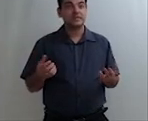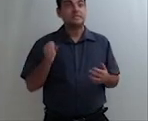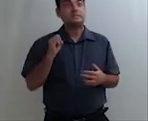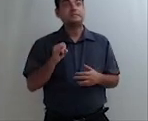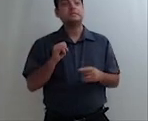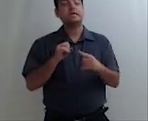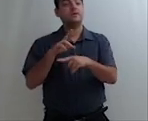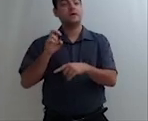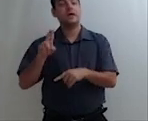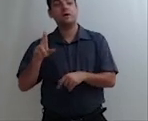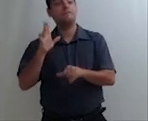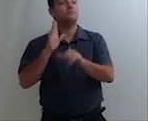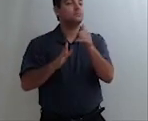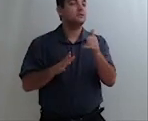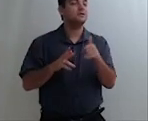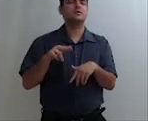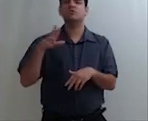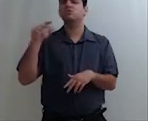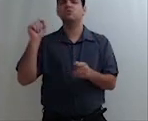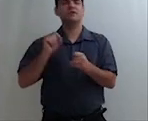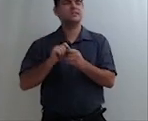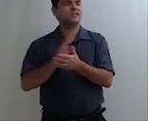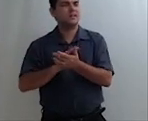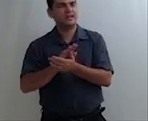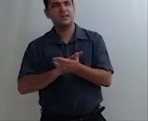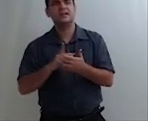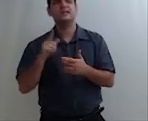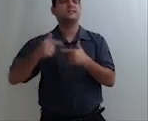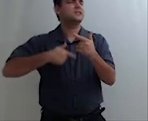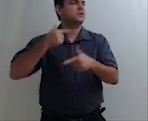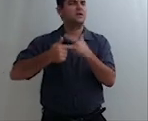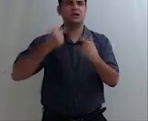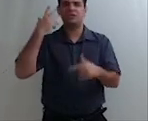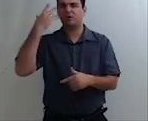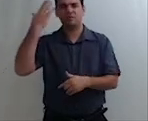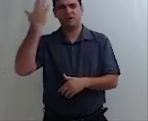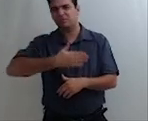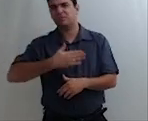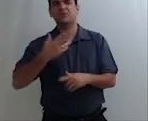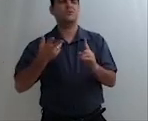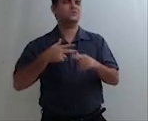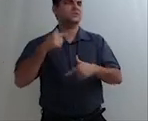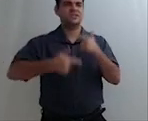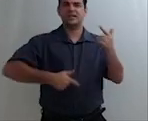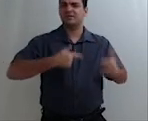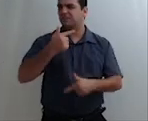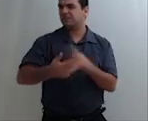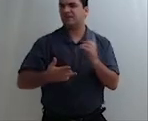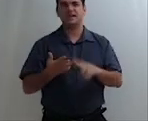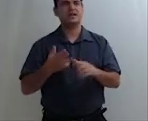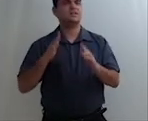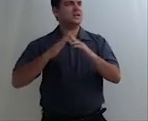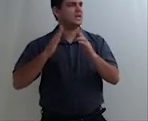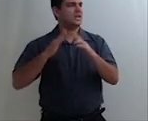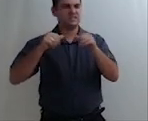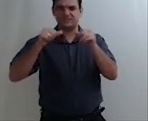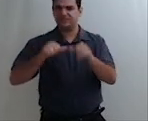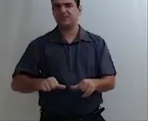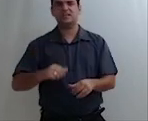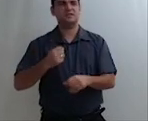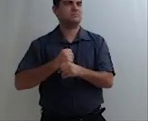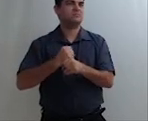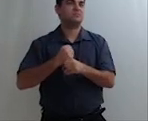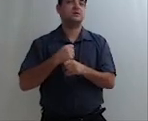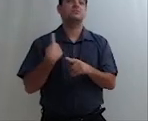primário tem bons antecedentes atividade laborativa comprovada sempre trabalhou residência fixa até porque a